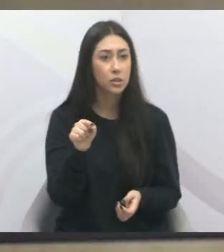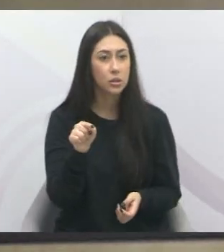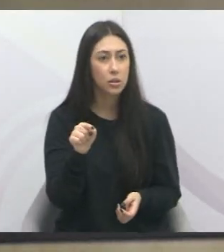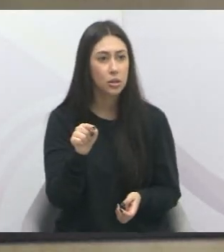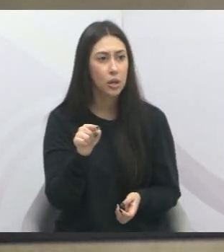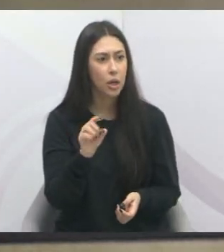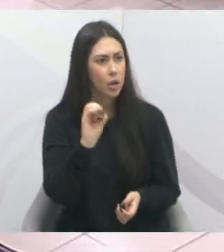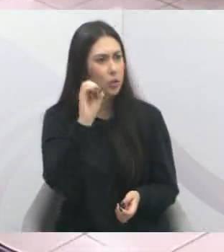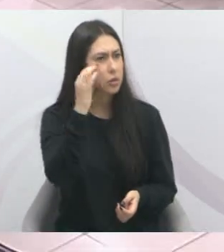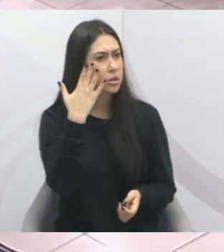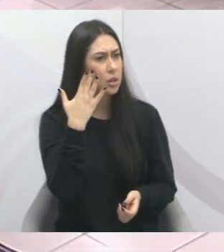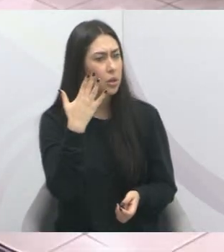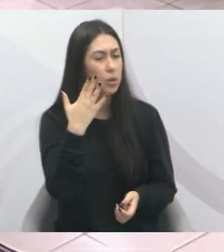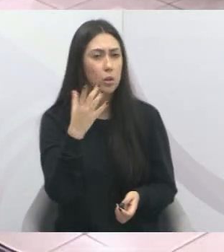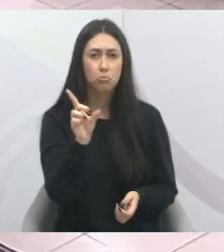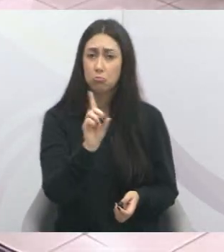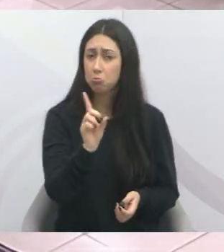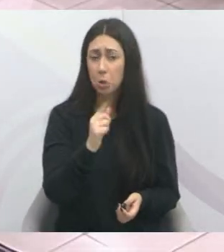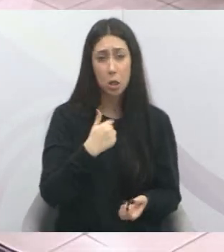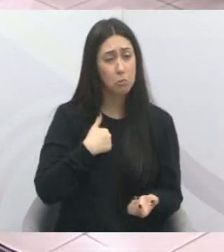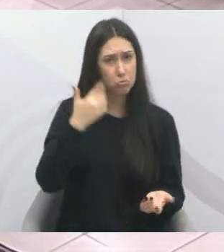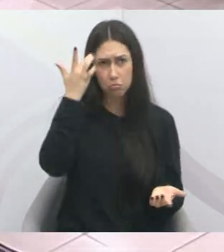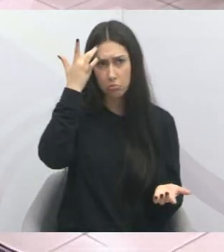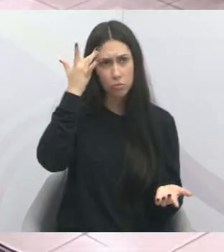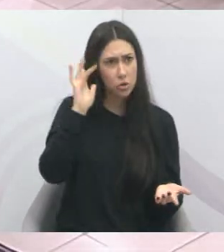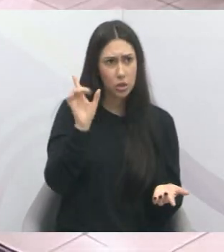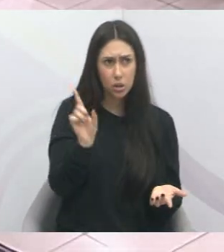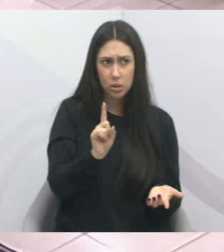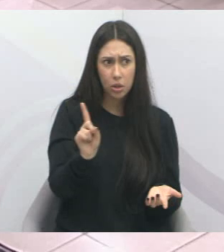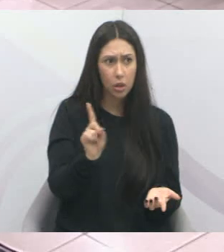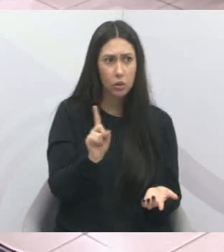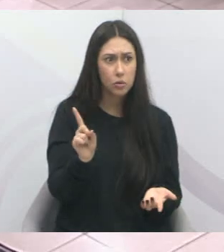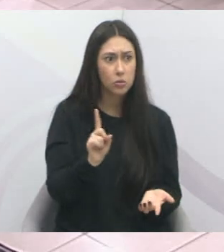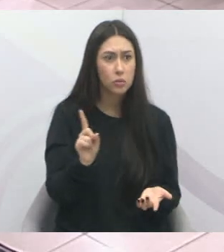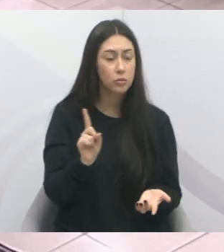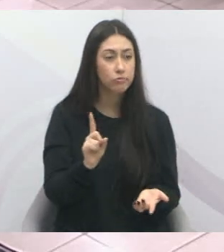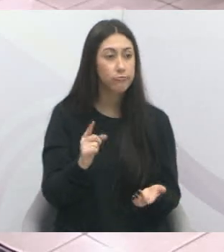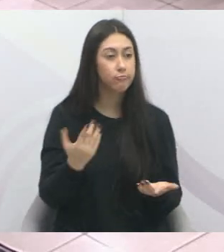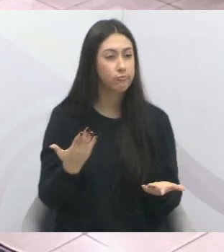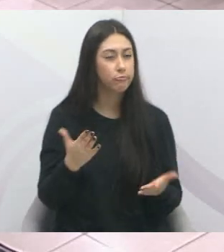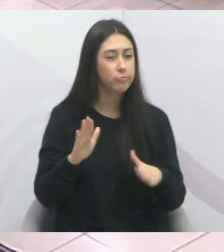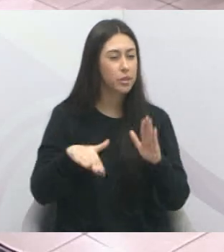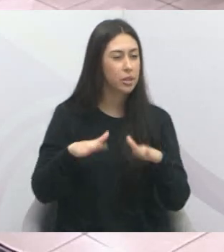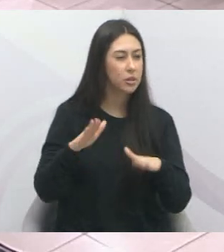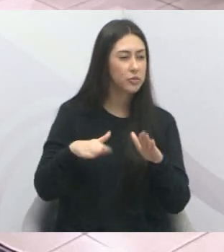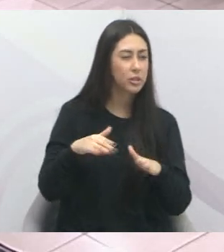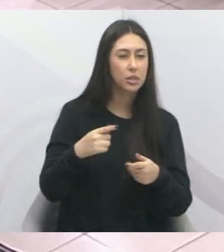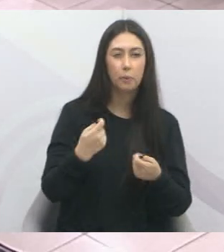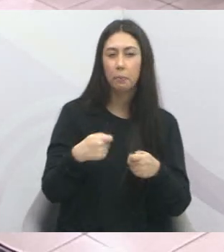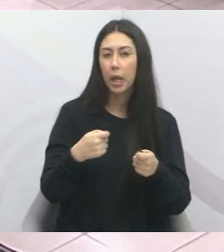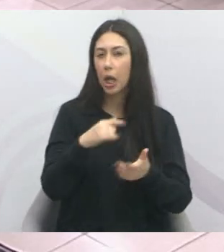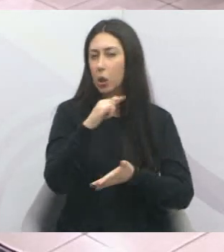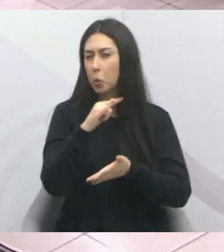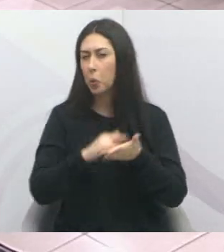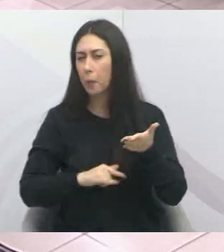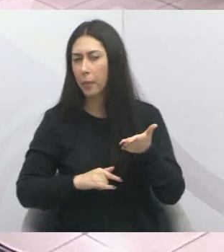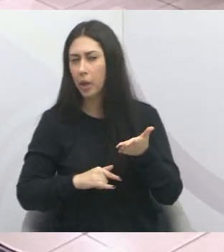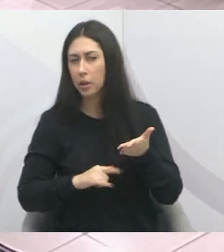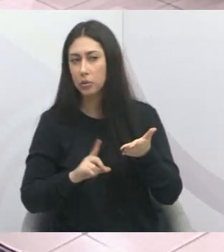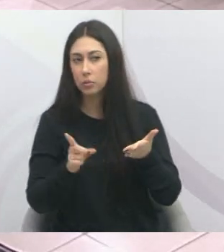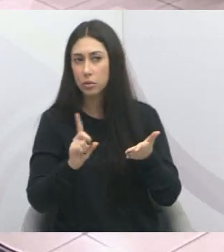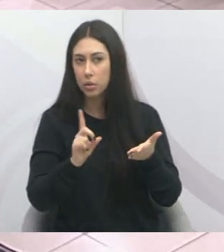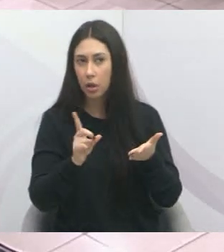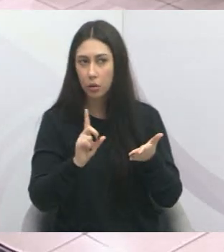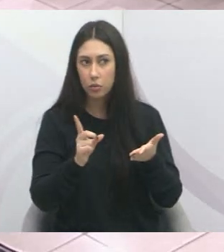Marília, aconteceu? Não, não que eu saiba, não. Talvez por falta de documento, da entrega de documento? Não?